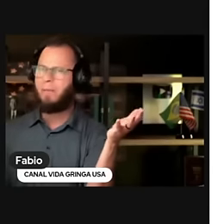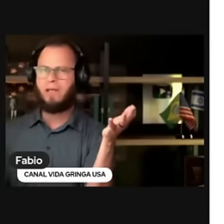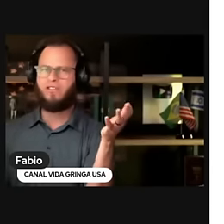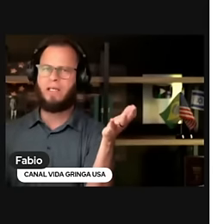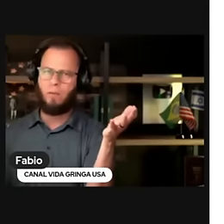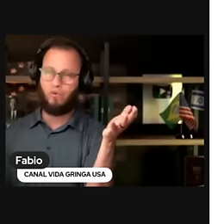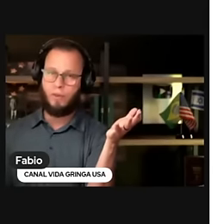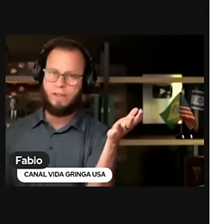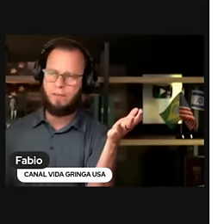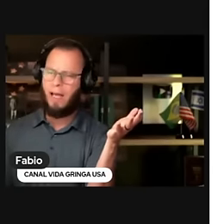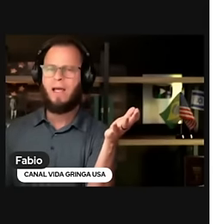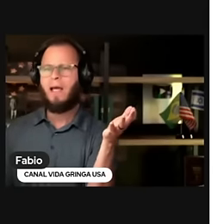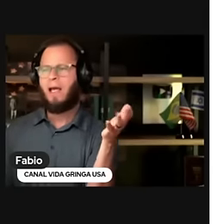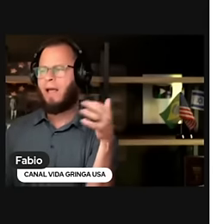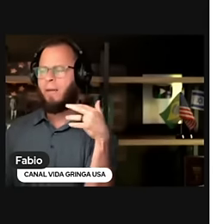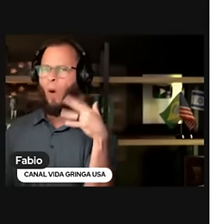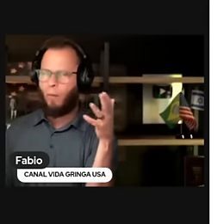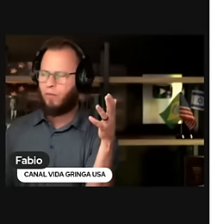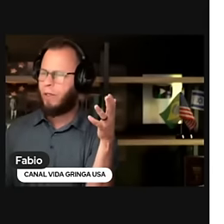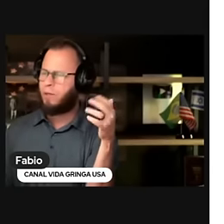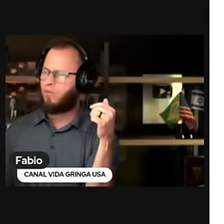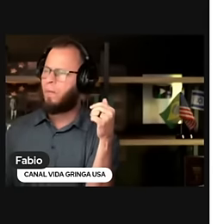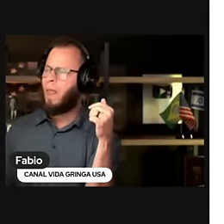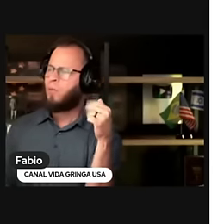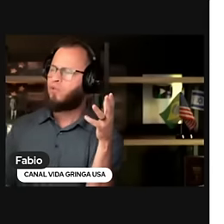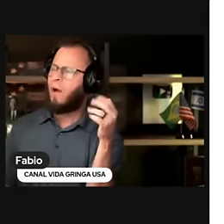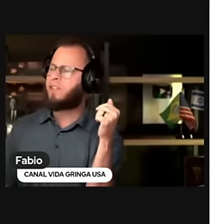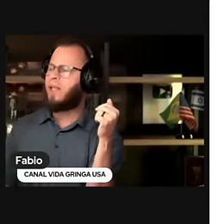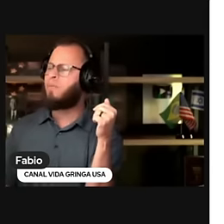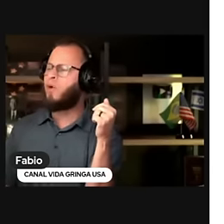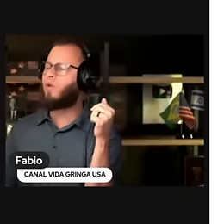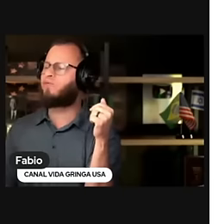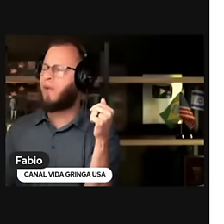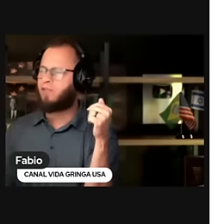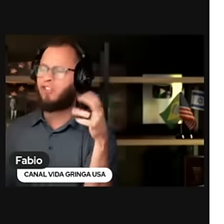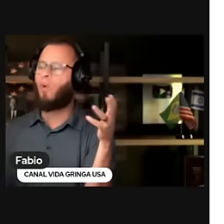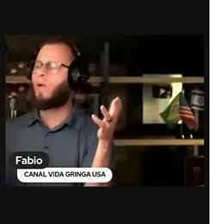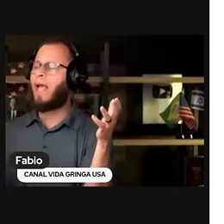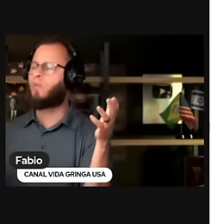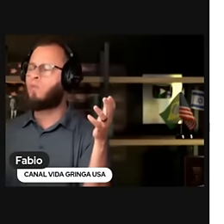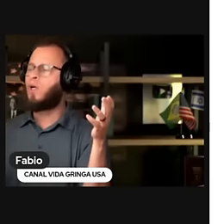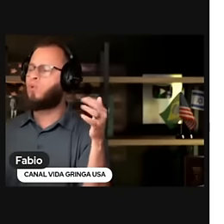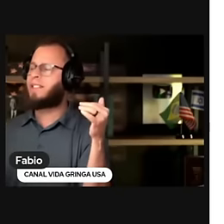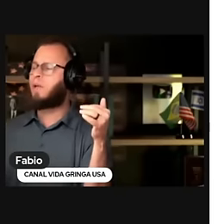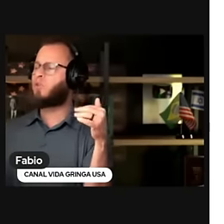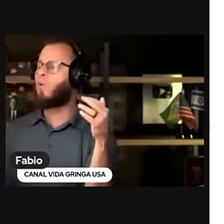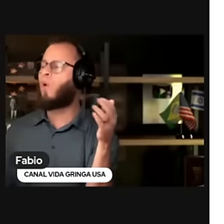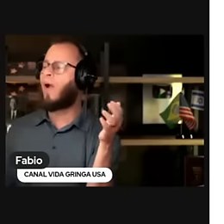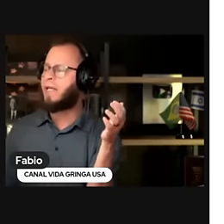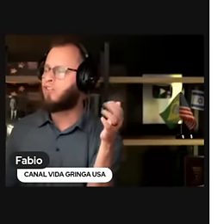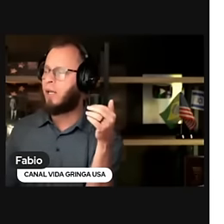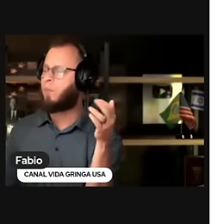claramente que é os dois né Eh óbvio que é isso trump está muito à frente de qualquer um dos seus